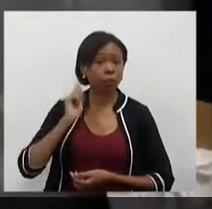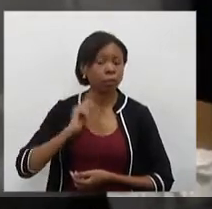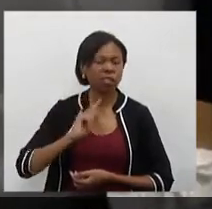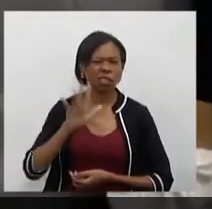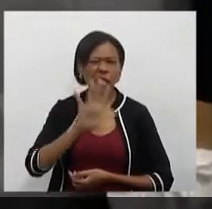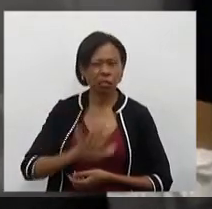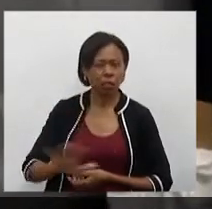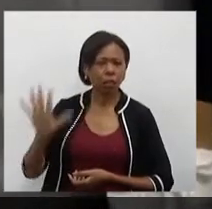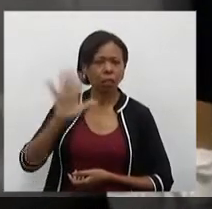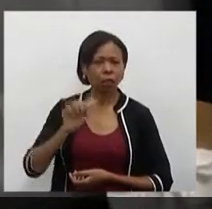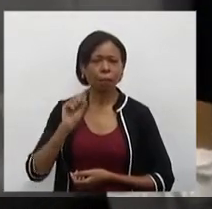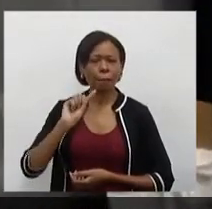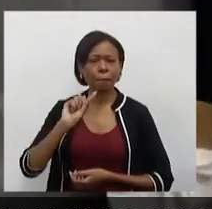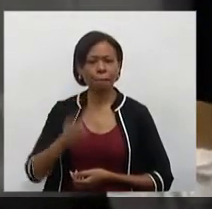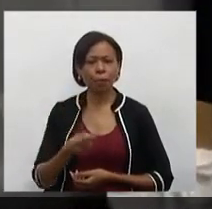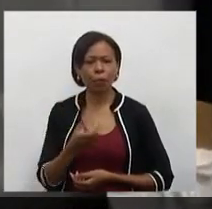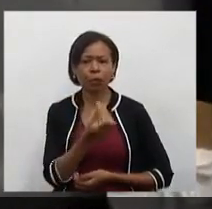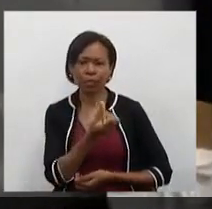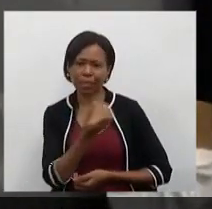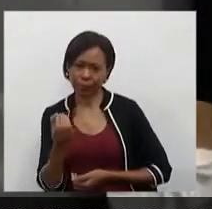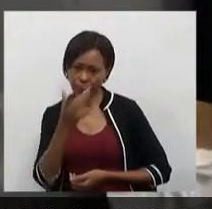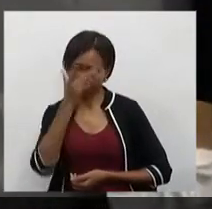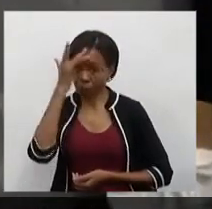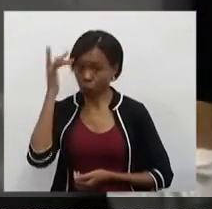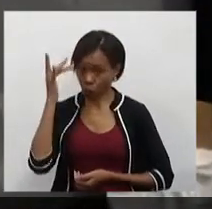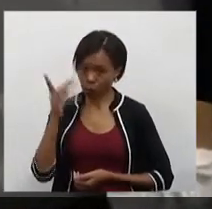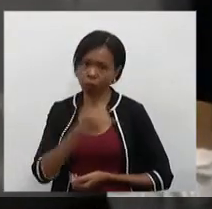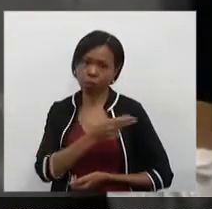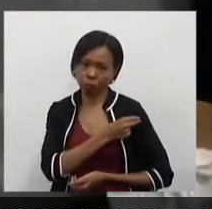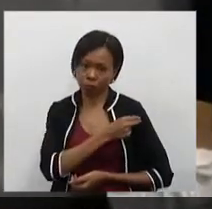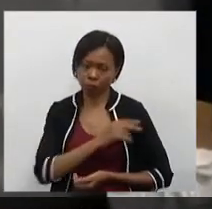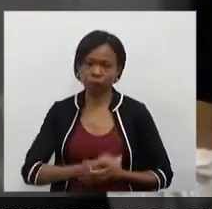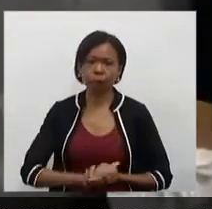por volta de 1.600 pessoas.